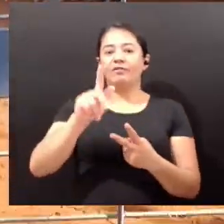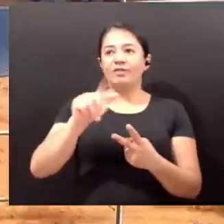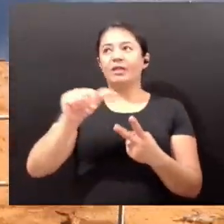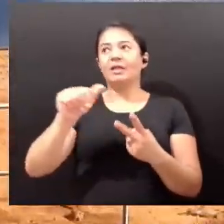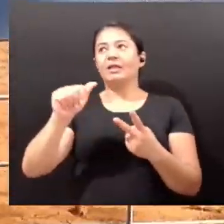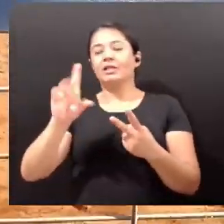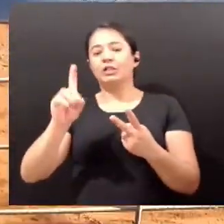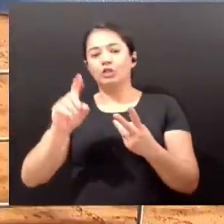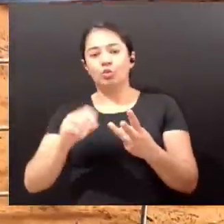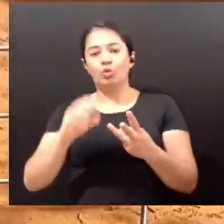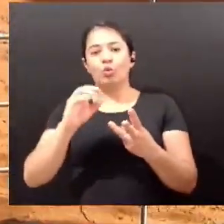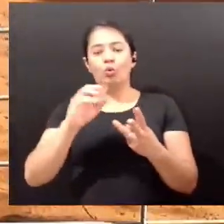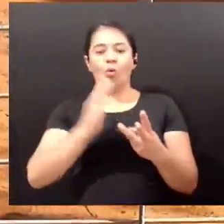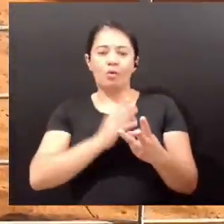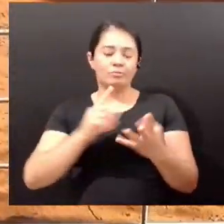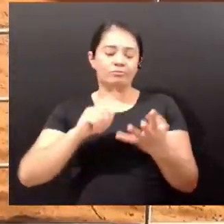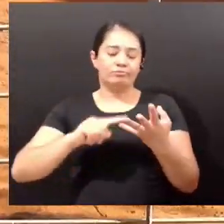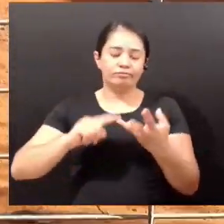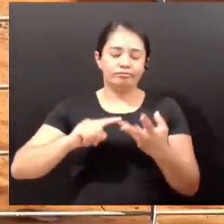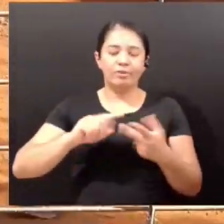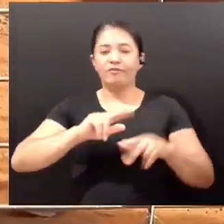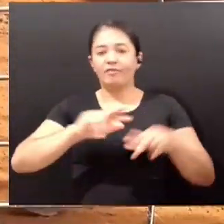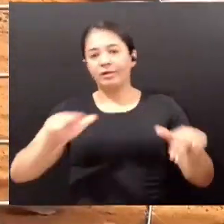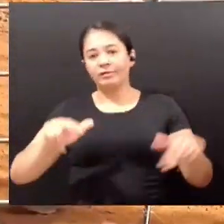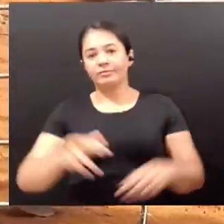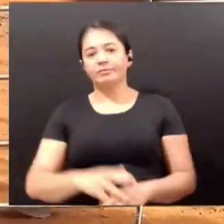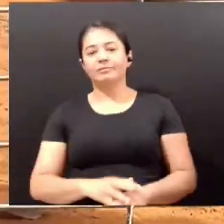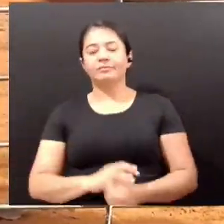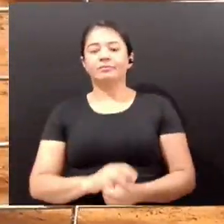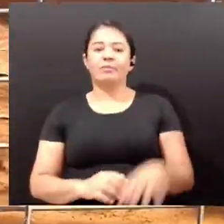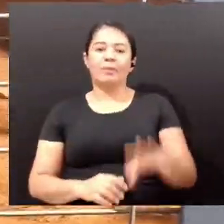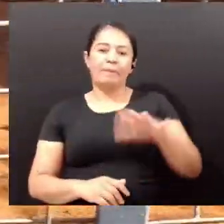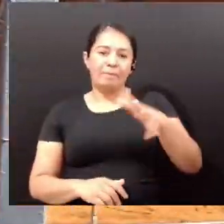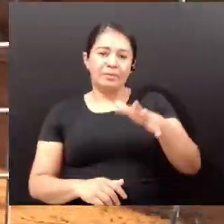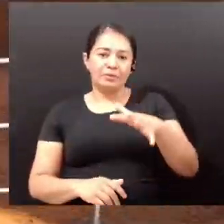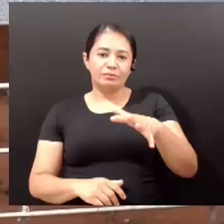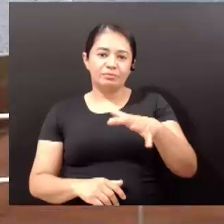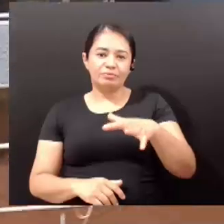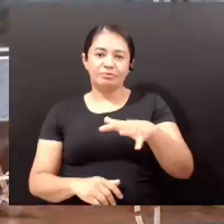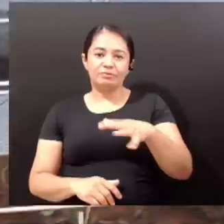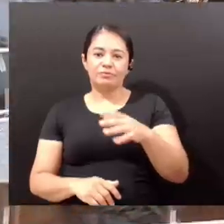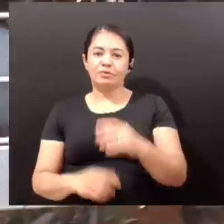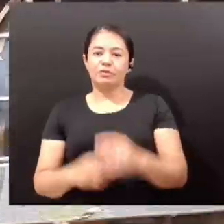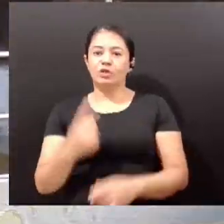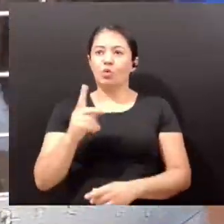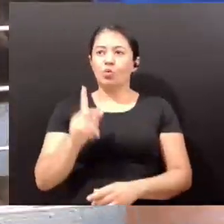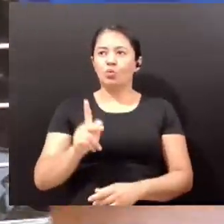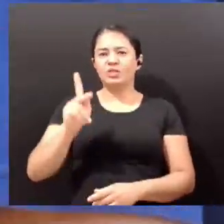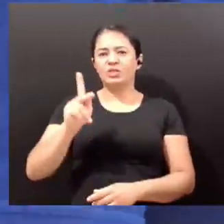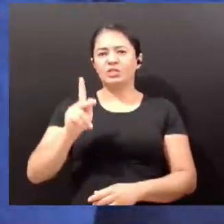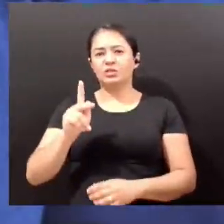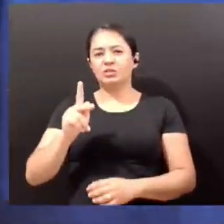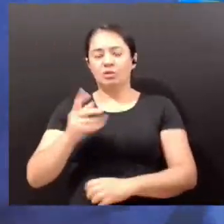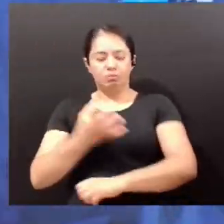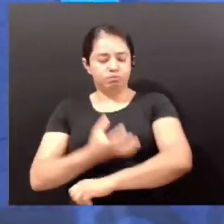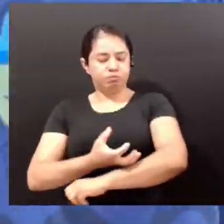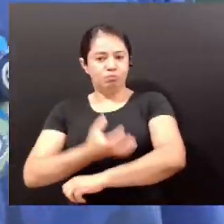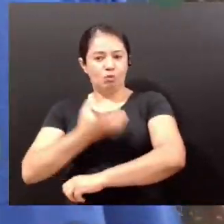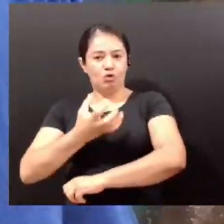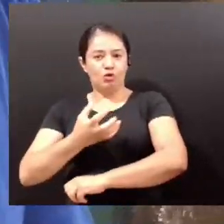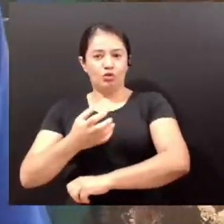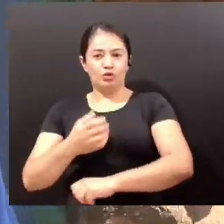vai. Então, por volta de 1,5 kg de músculo, né, que a gente dá, mais 1 kg